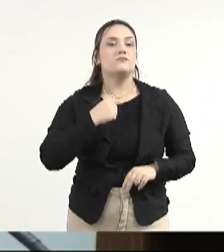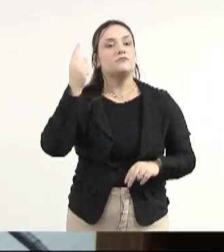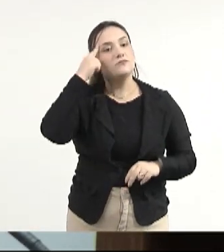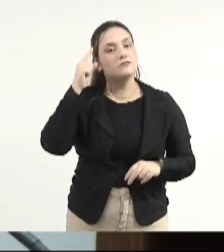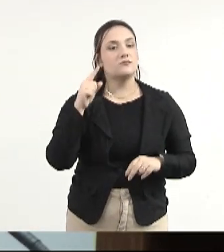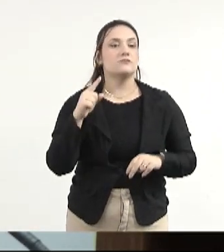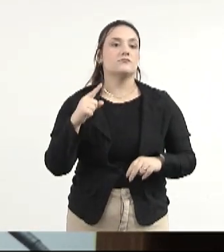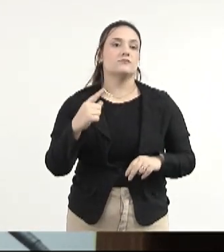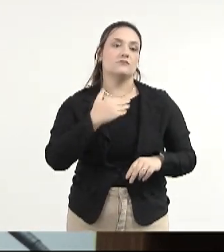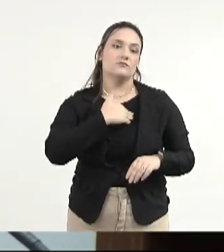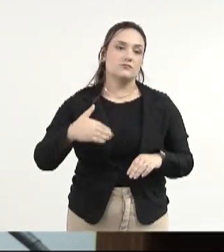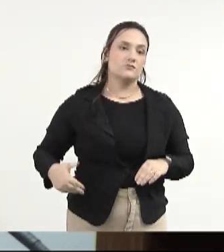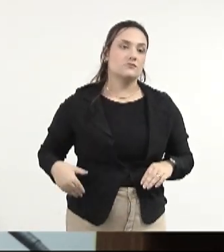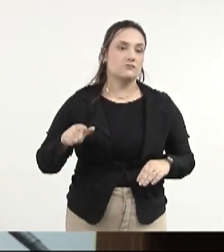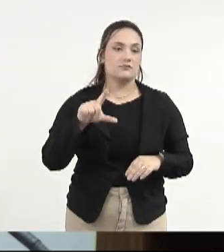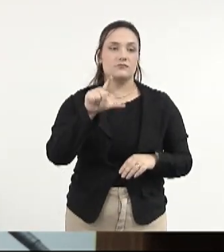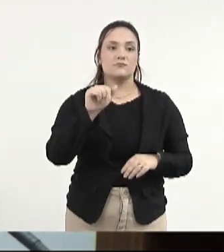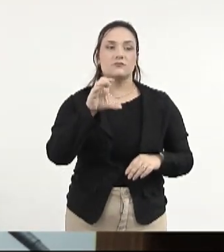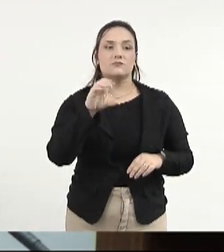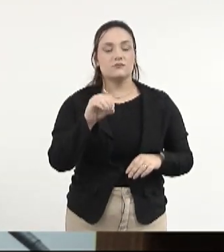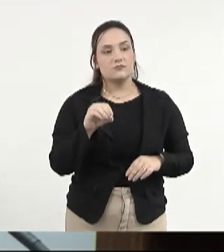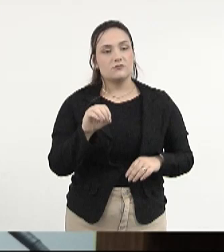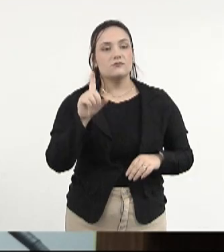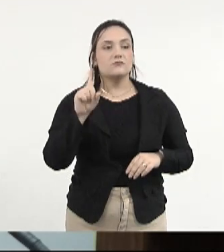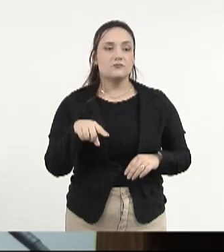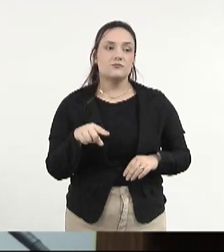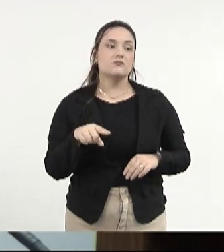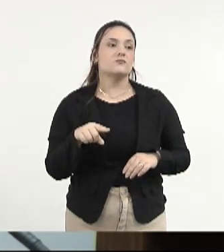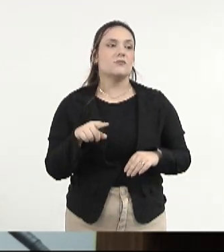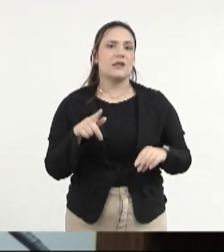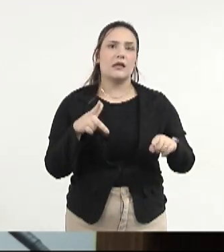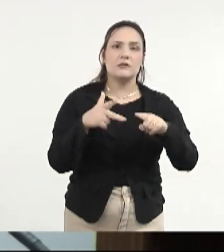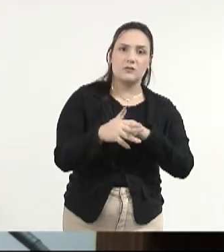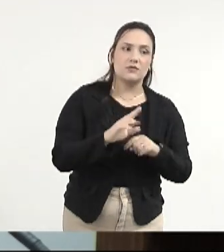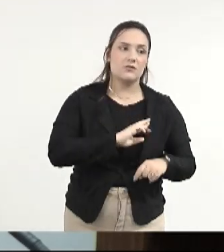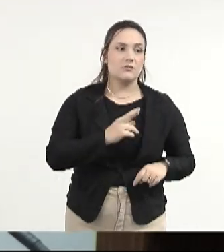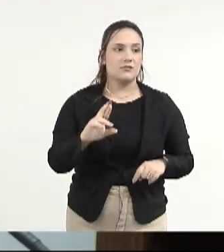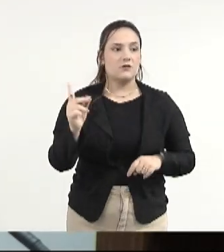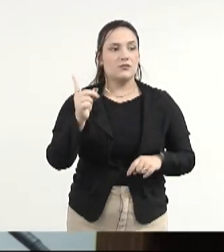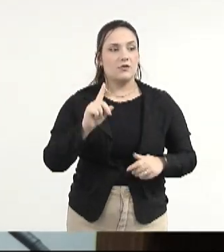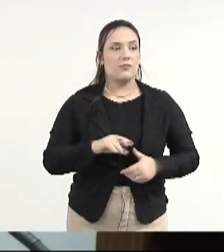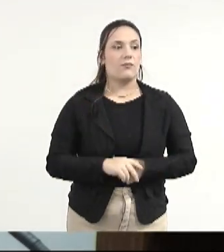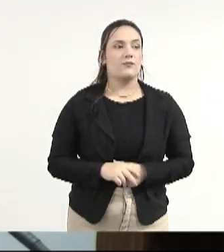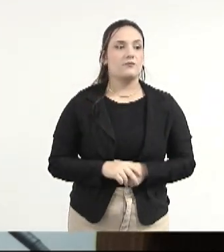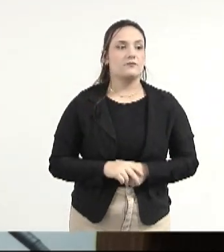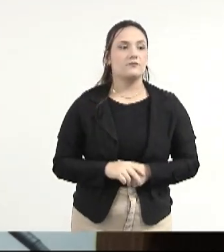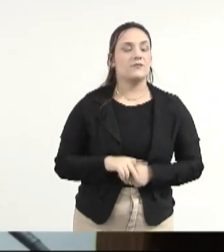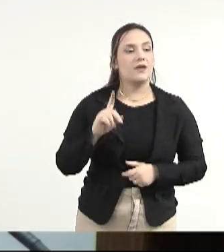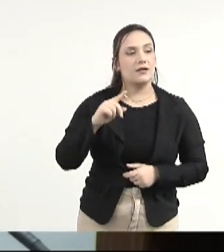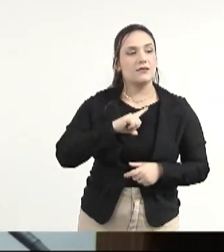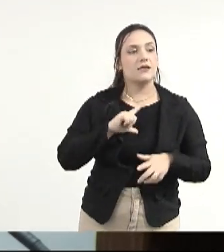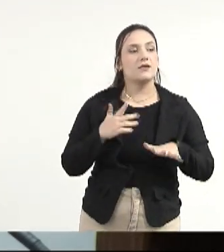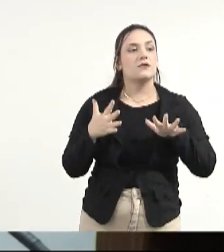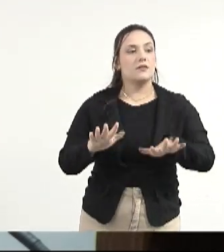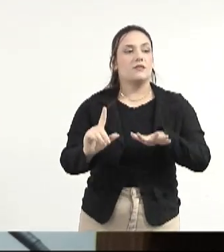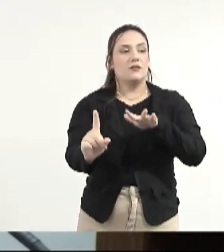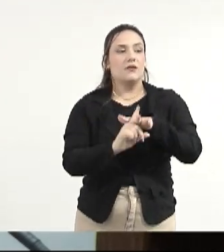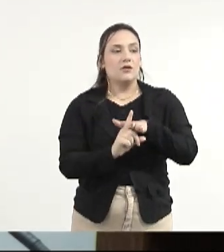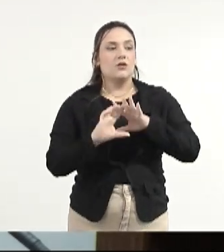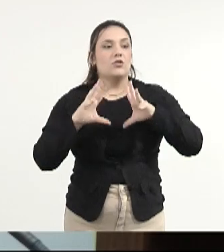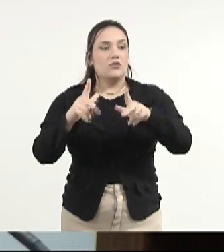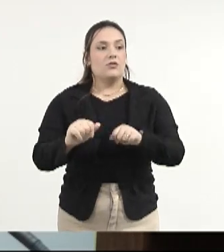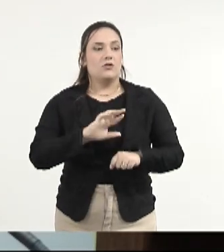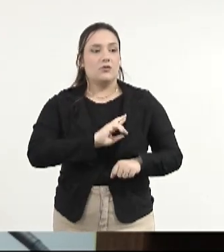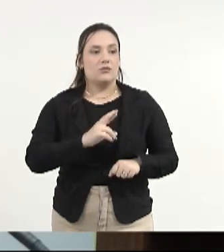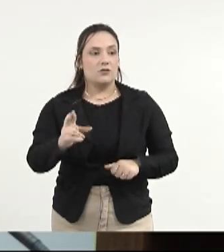entender que o Estado laico não é um Estado que nega as religiões, pelo contrário, é um Estado em que inclui todas as religiões,